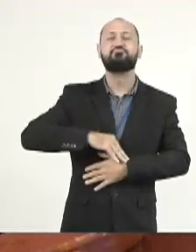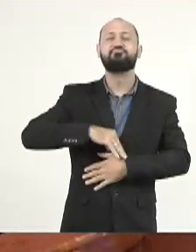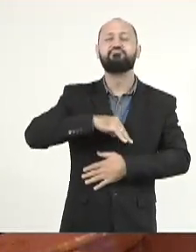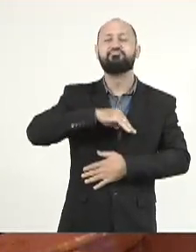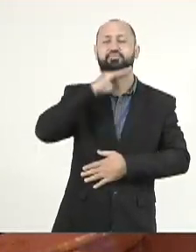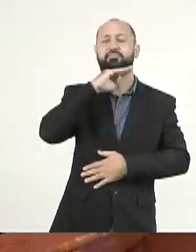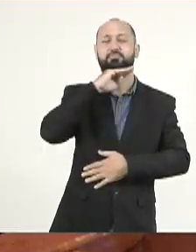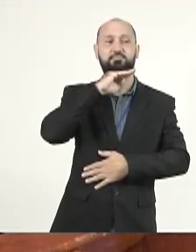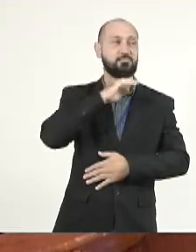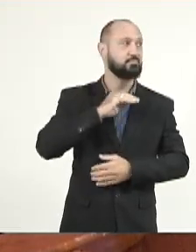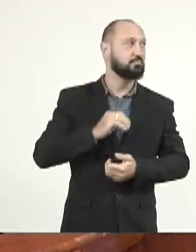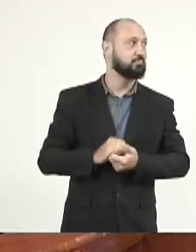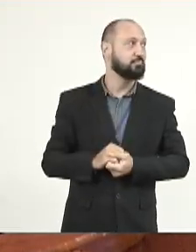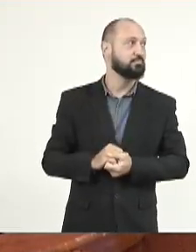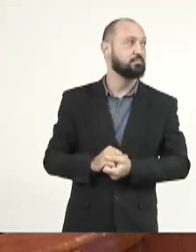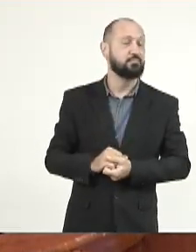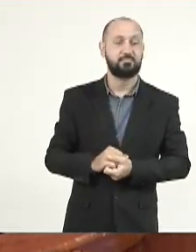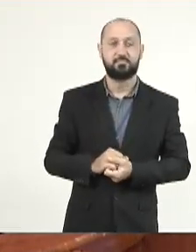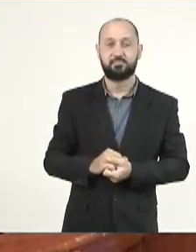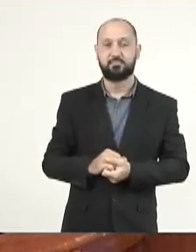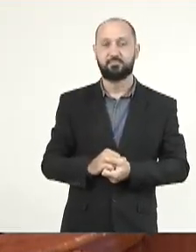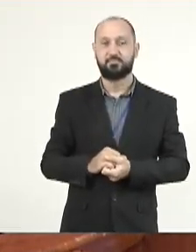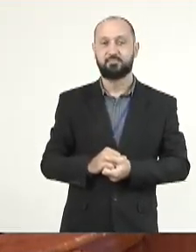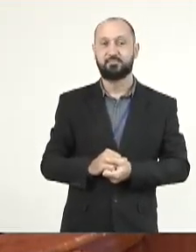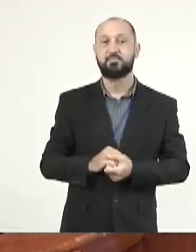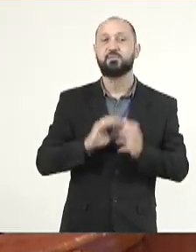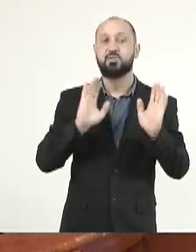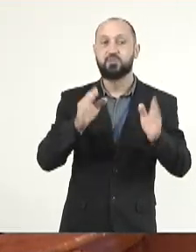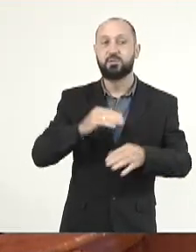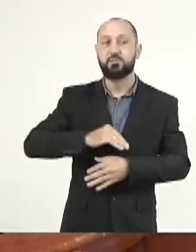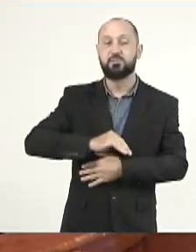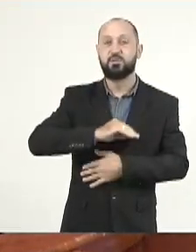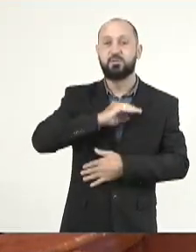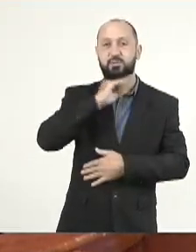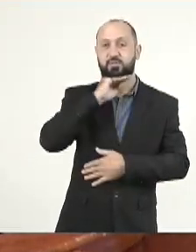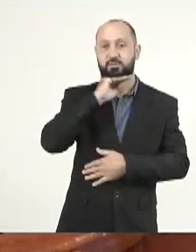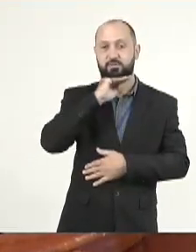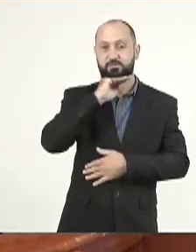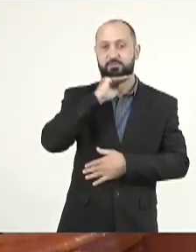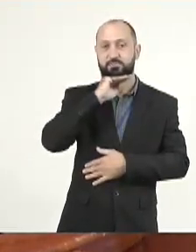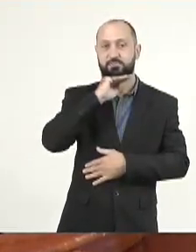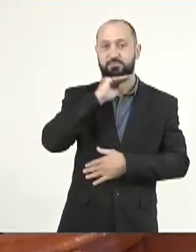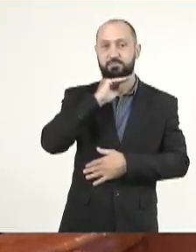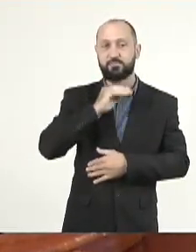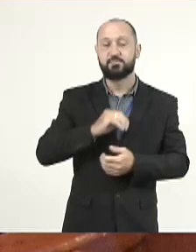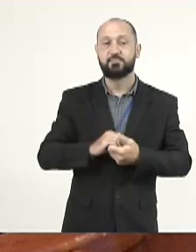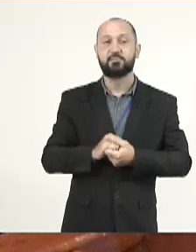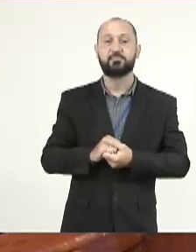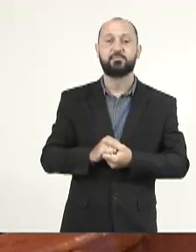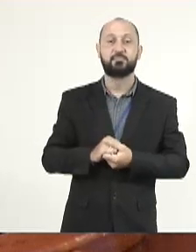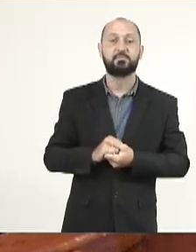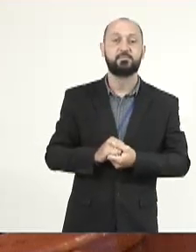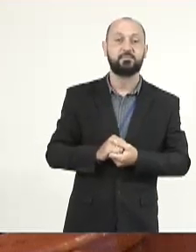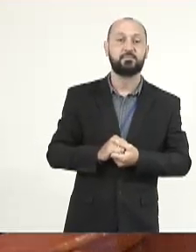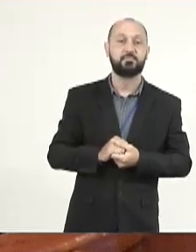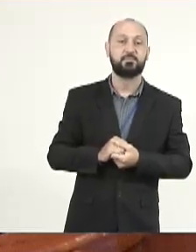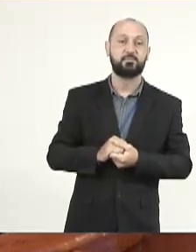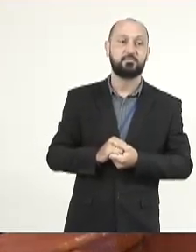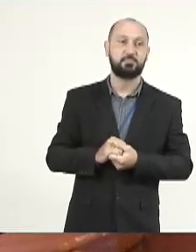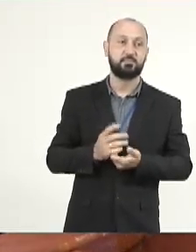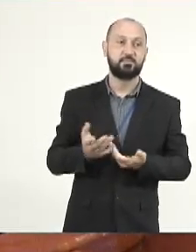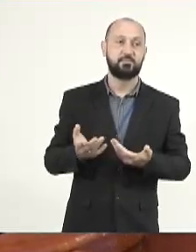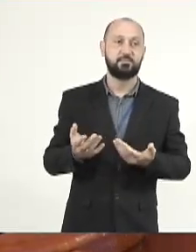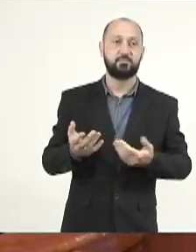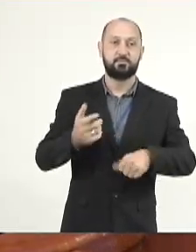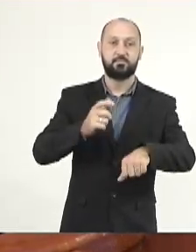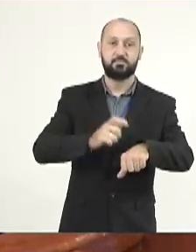de cheio. Nós já estamos cheios de fake news, de mentiraiada. Se me permite, deputado Pedro Não, Kennedy. acabou